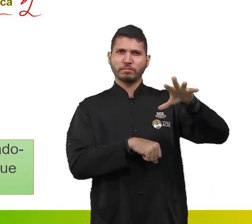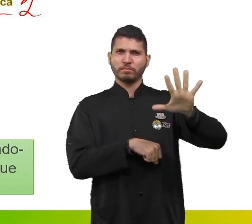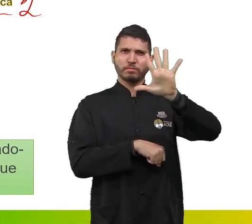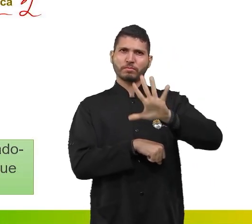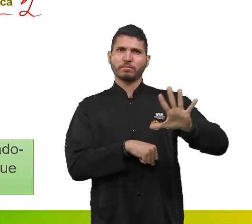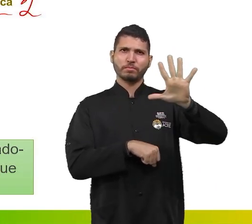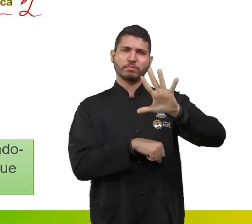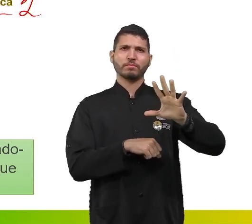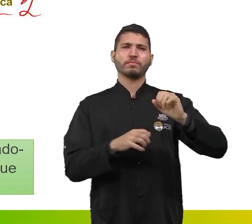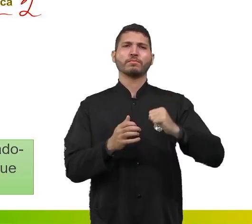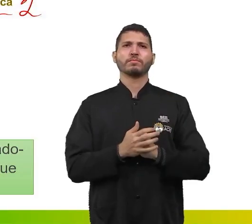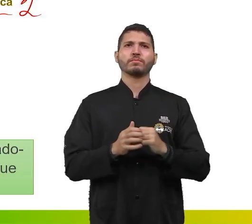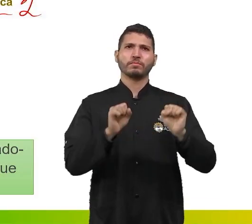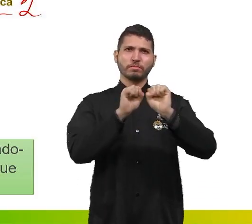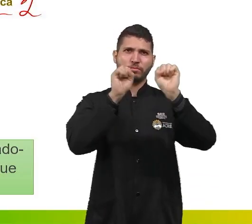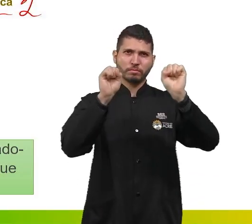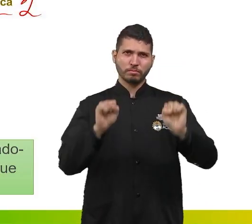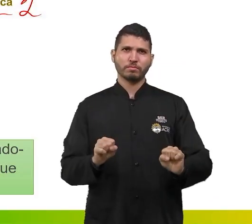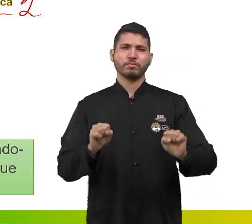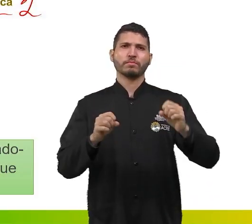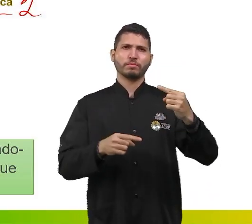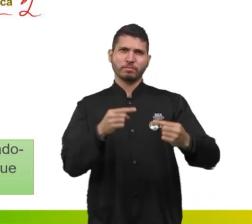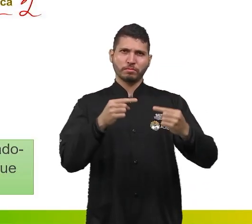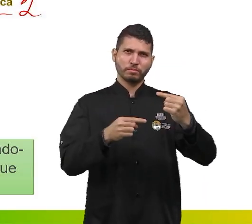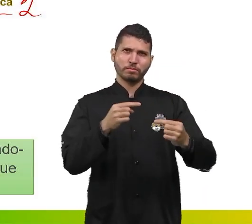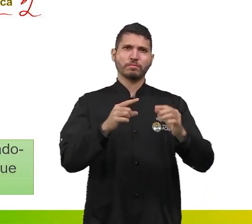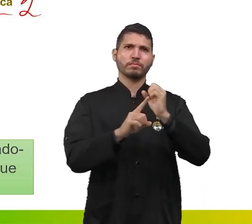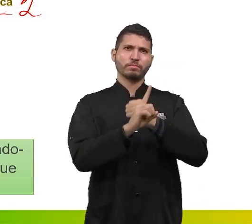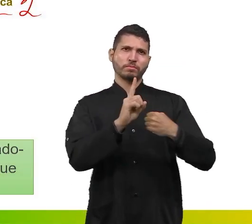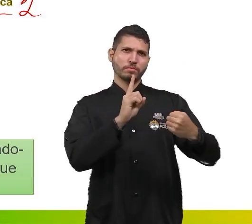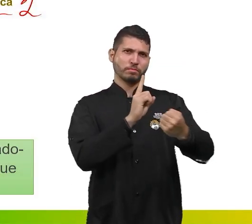sistema integrado de organização política, social e